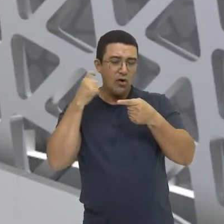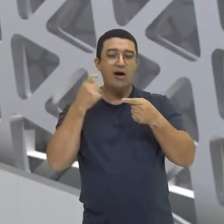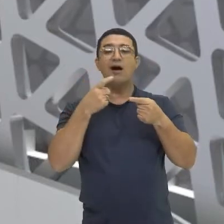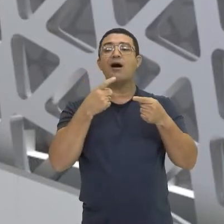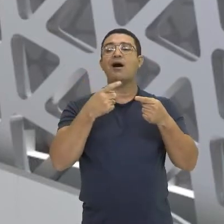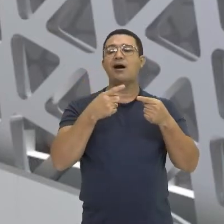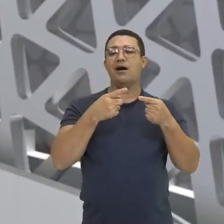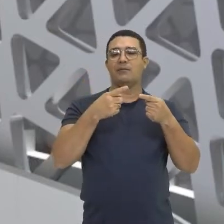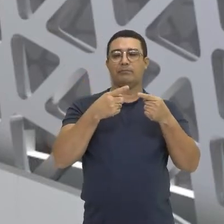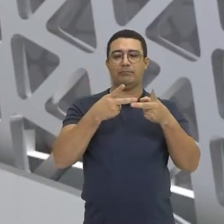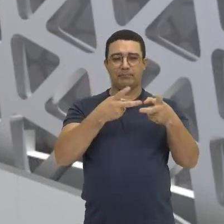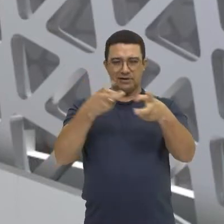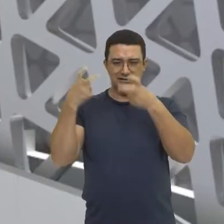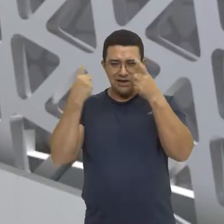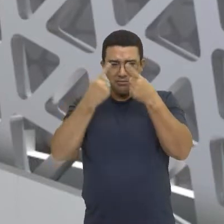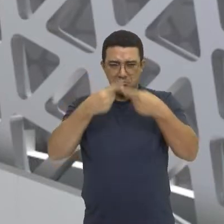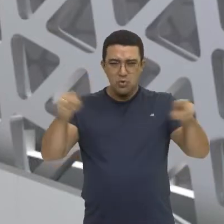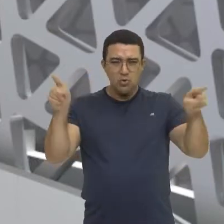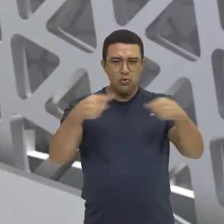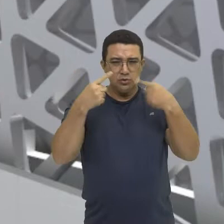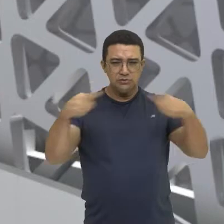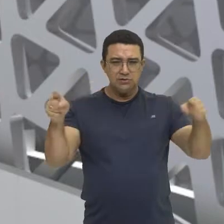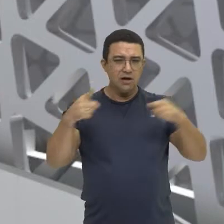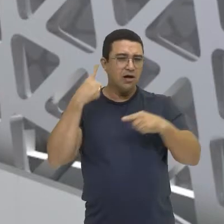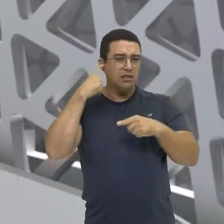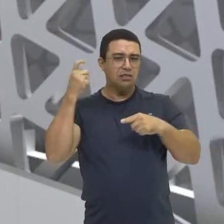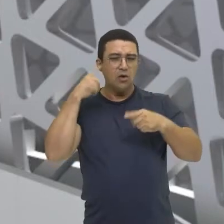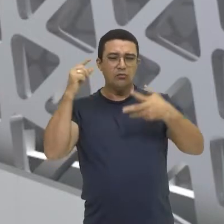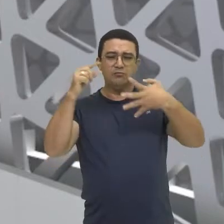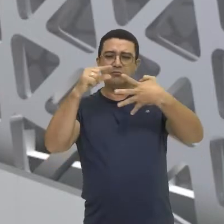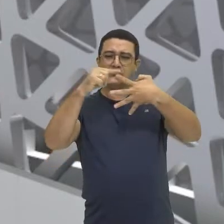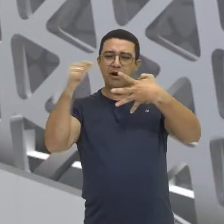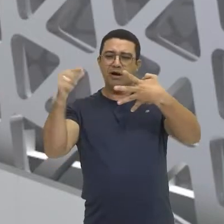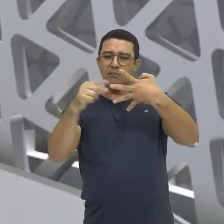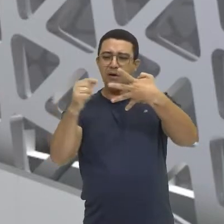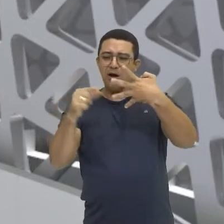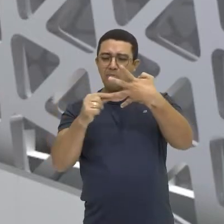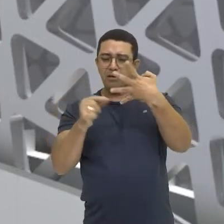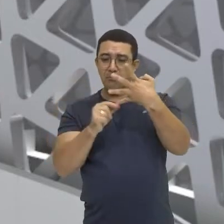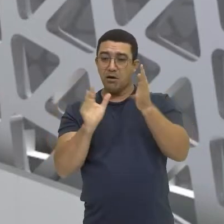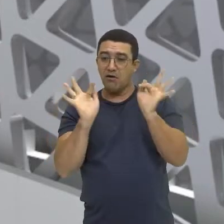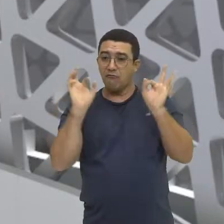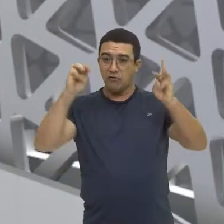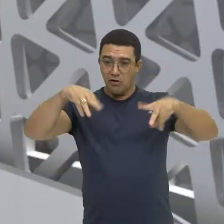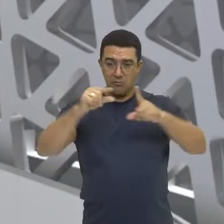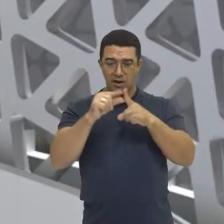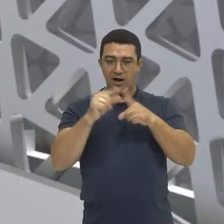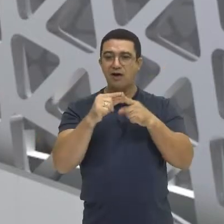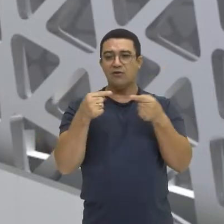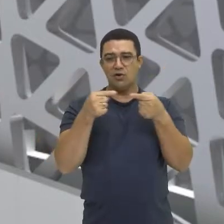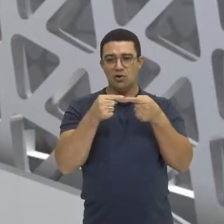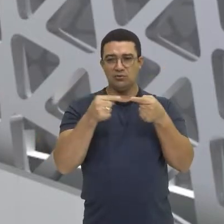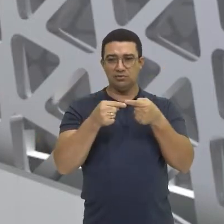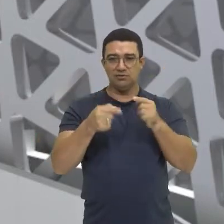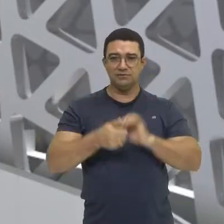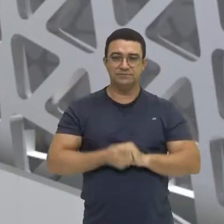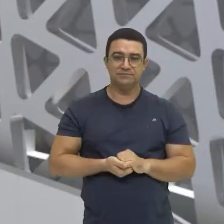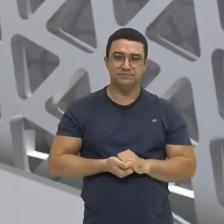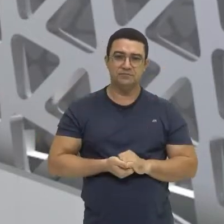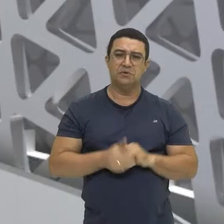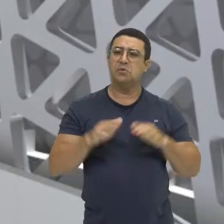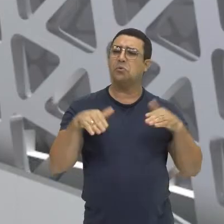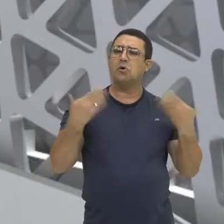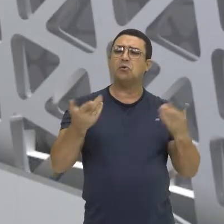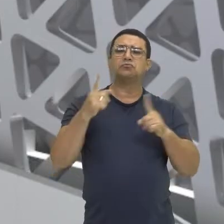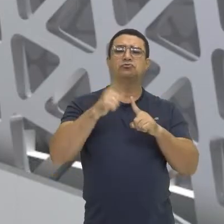Uma musicalidade. Né? Então, por isso chama-se gênero lírico. Tá? E quais são os